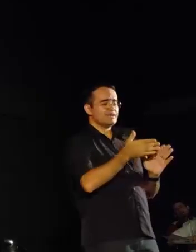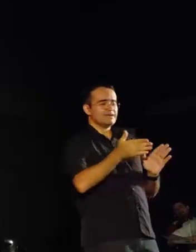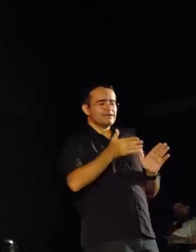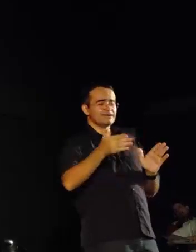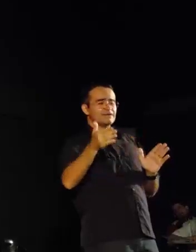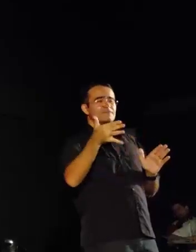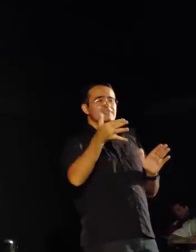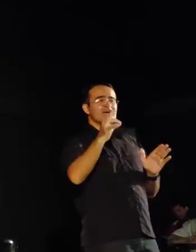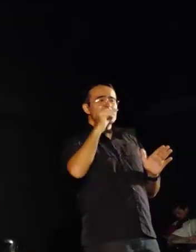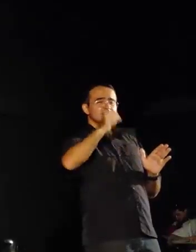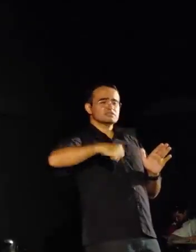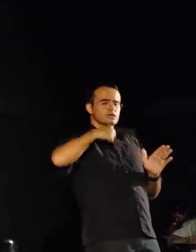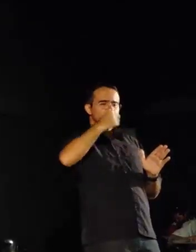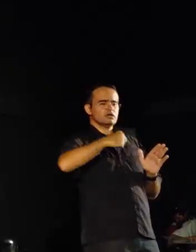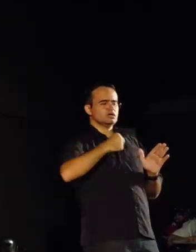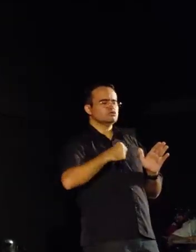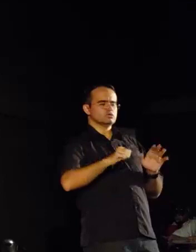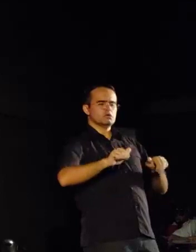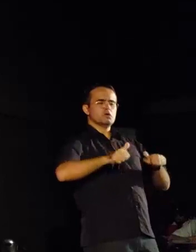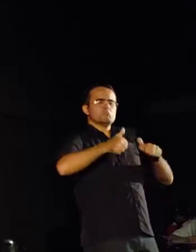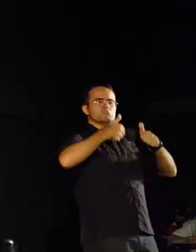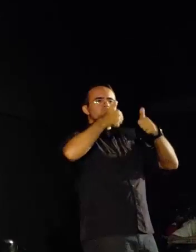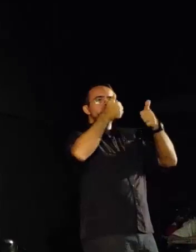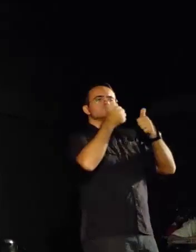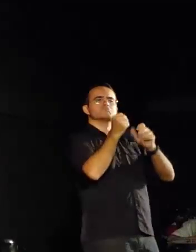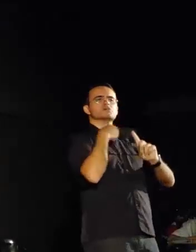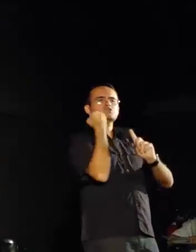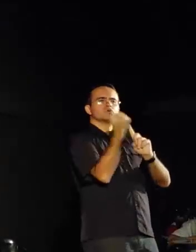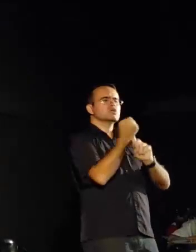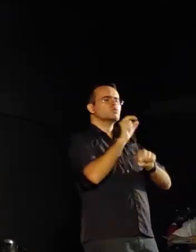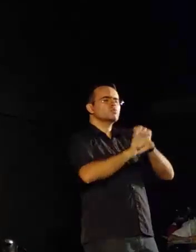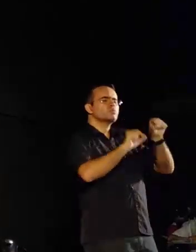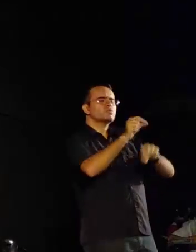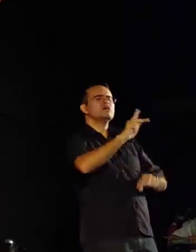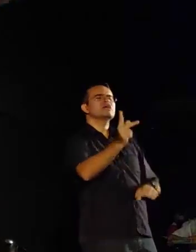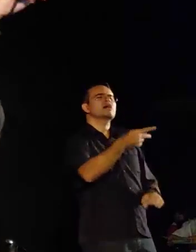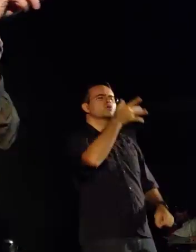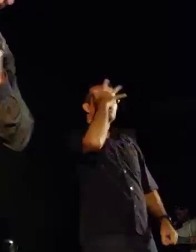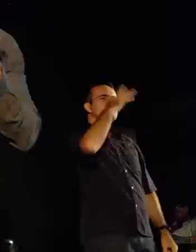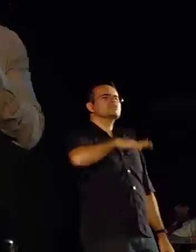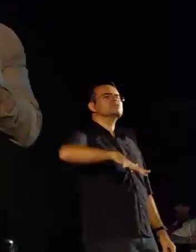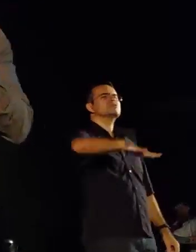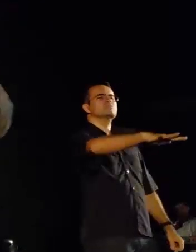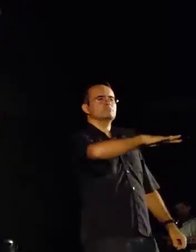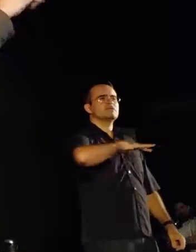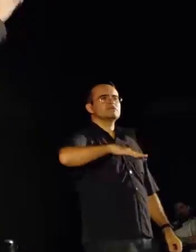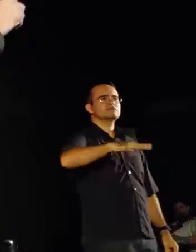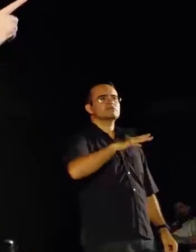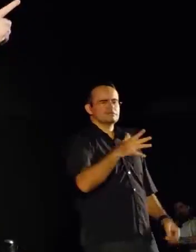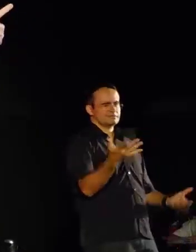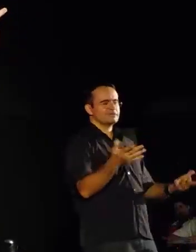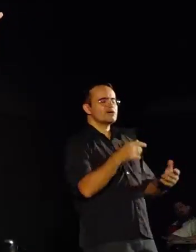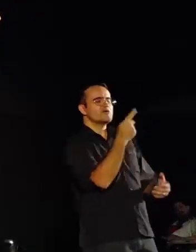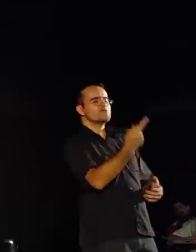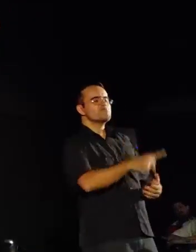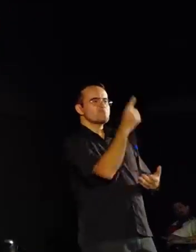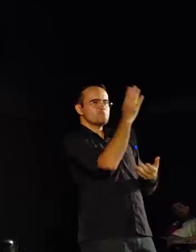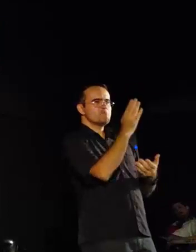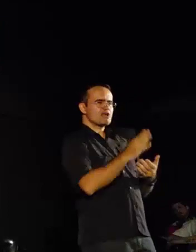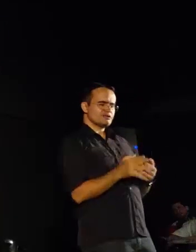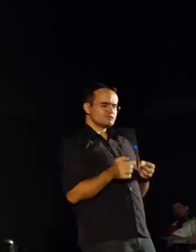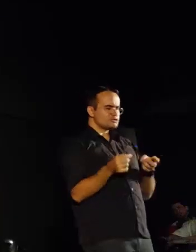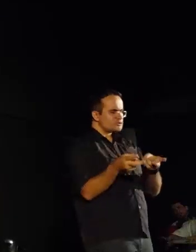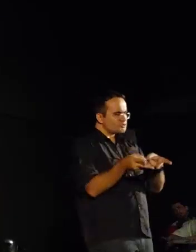elevador de ascensão social. O que acontece com essas pessoas? Isso diz muito sobre o que é a população brasileira,